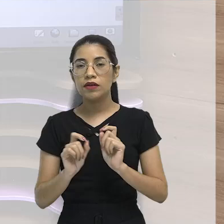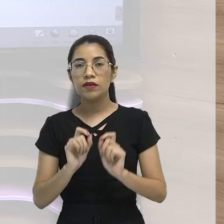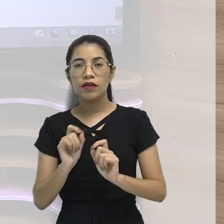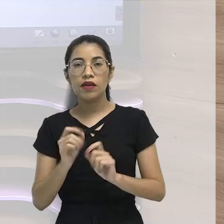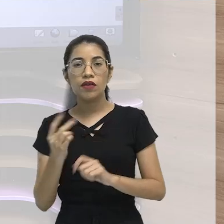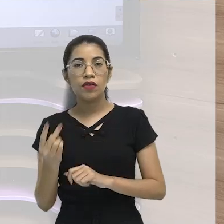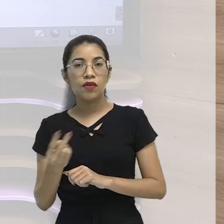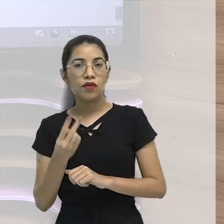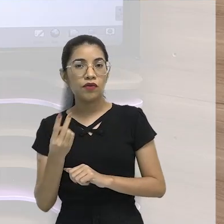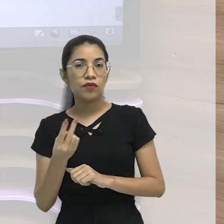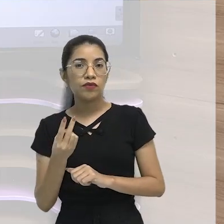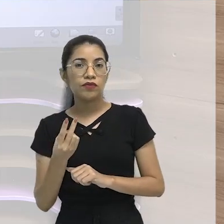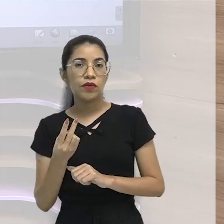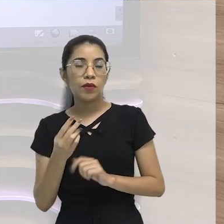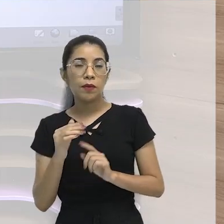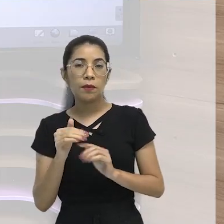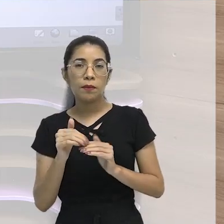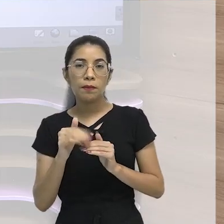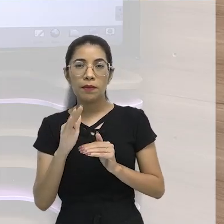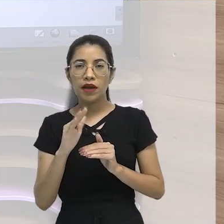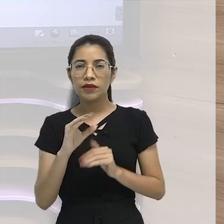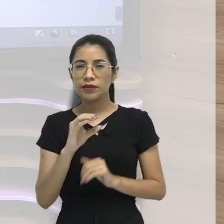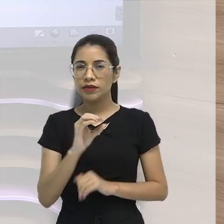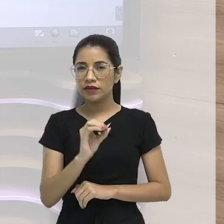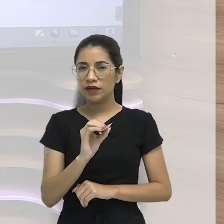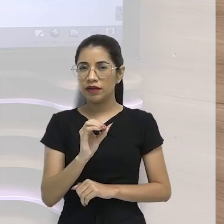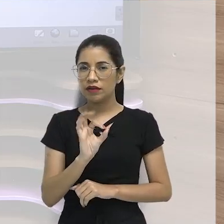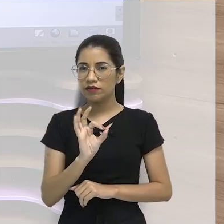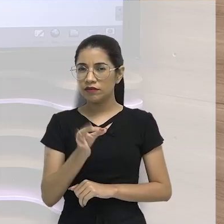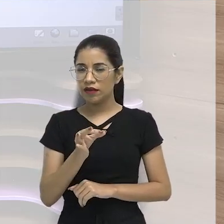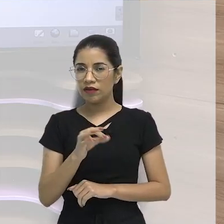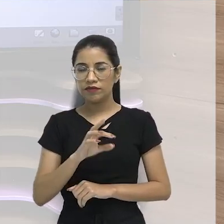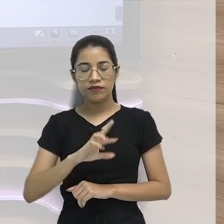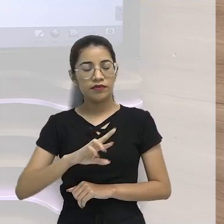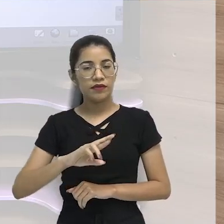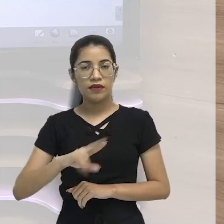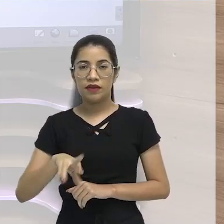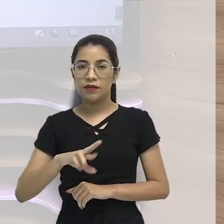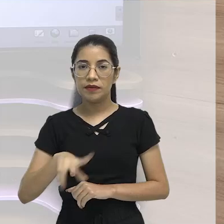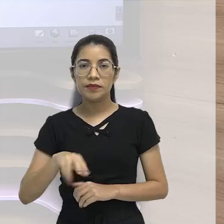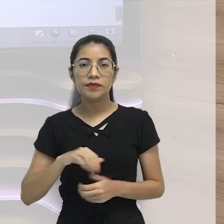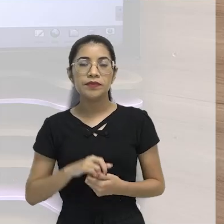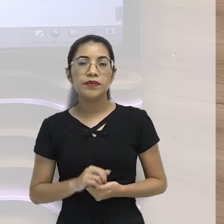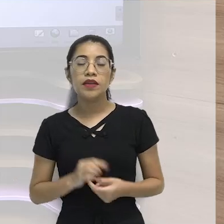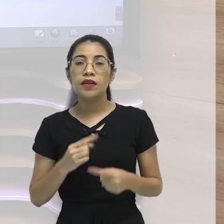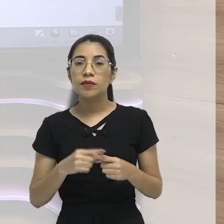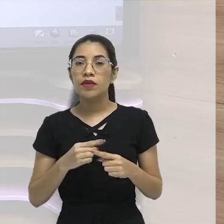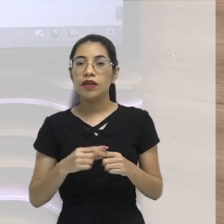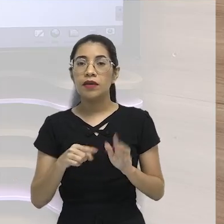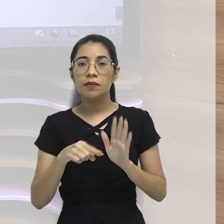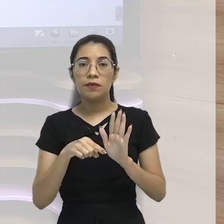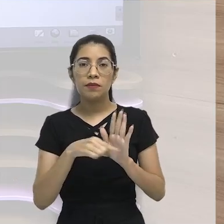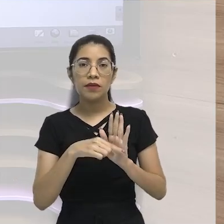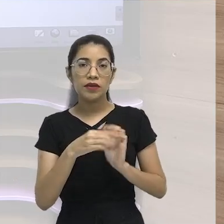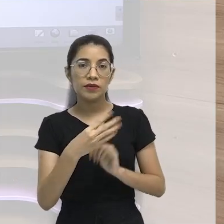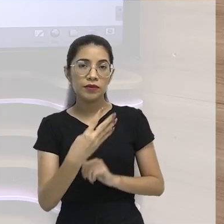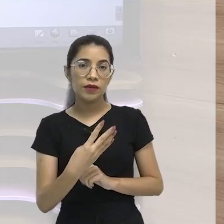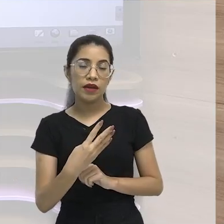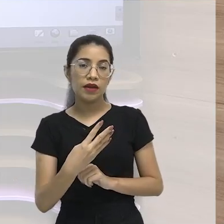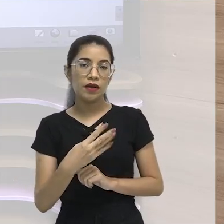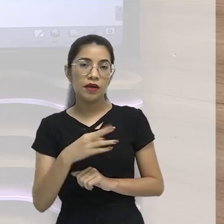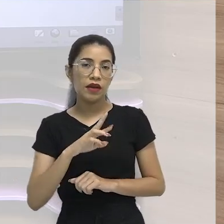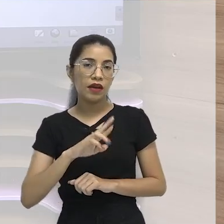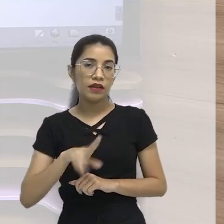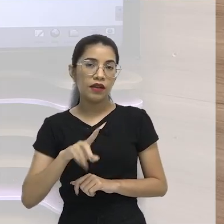sendo um valor maior do que 0? Não. Né? Por quê? Porque o menos 4 ele não é